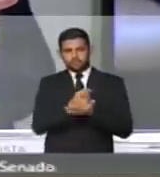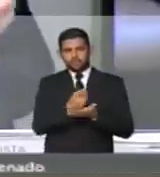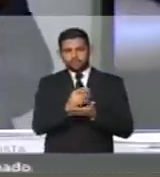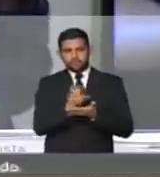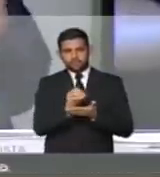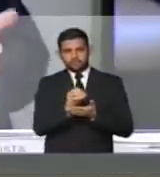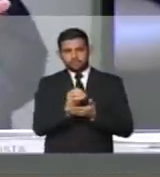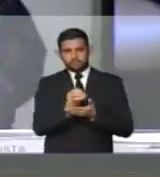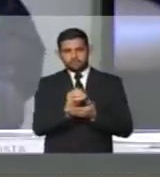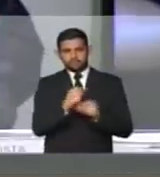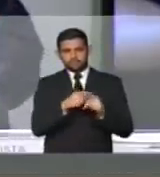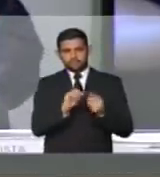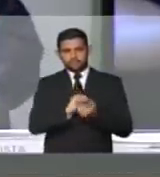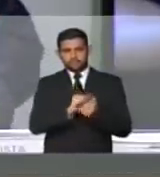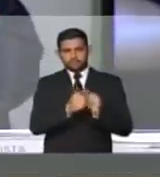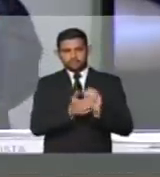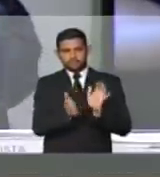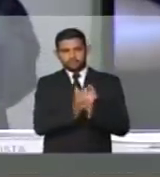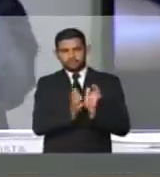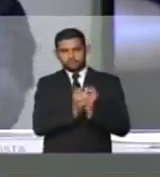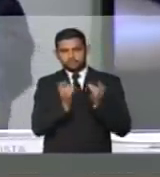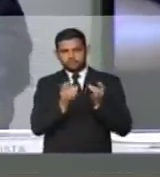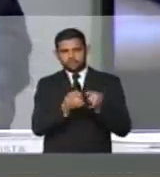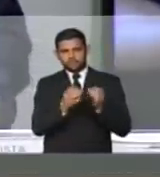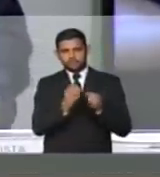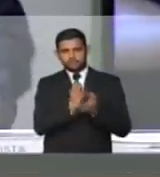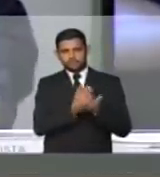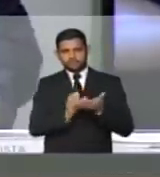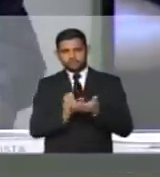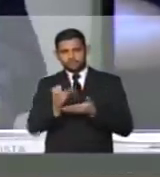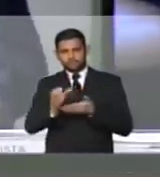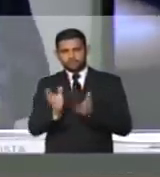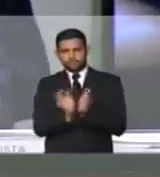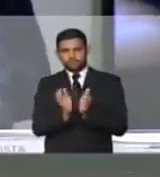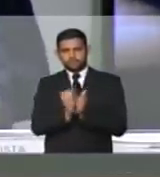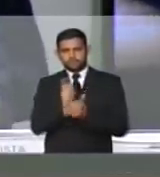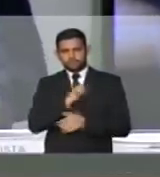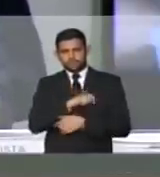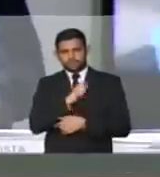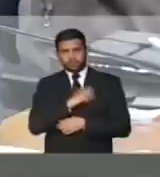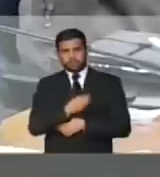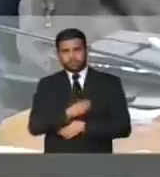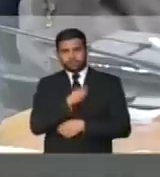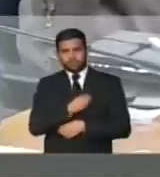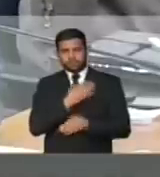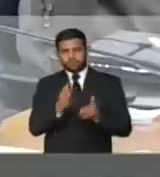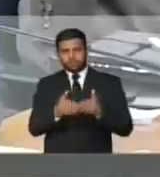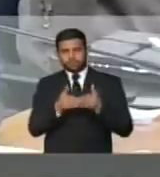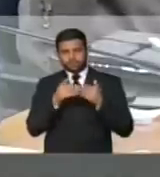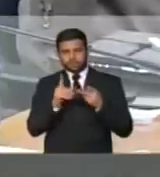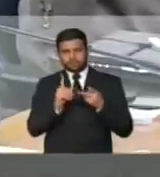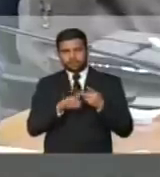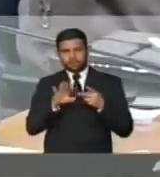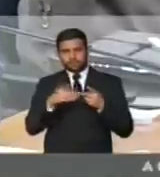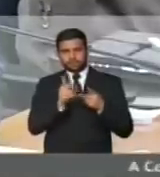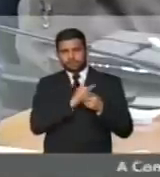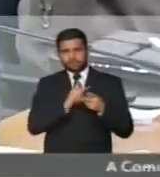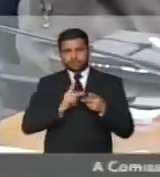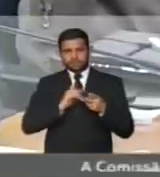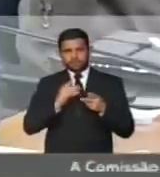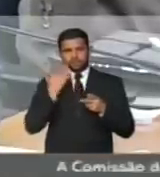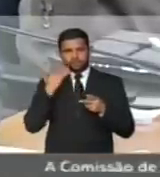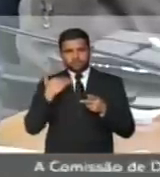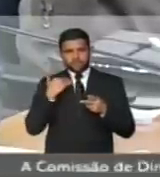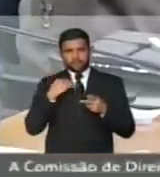mas na reestruturação do grupo nós vendemos a nossa participação para o grupo argentino. houve a solicitação do então presidente do banco para